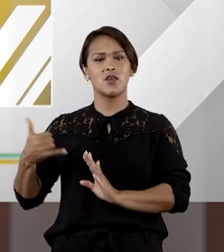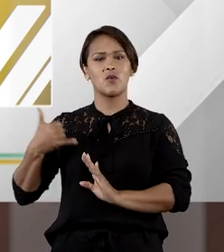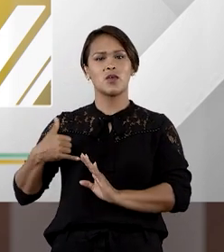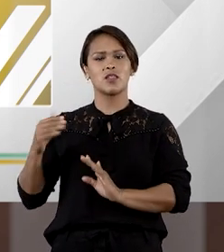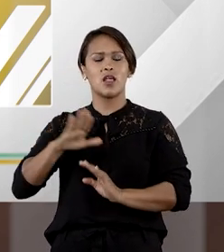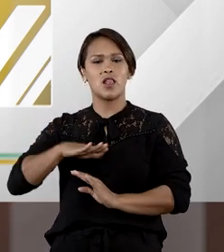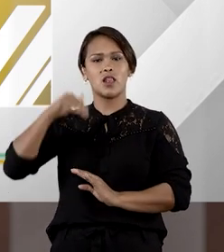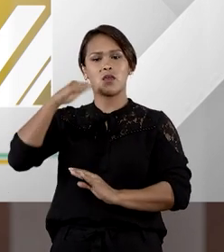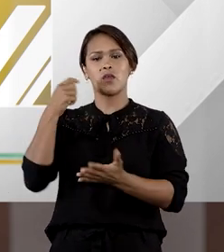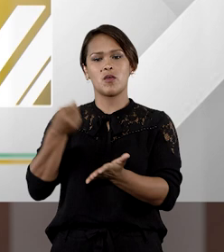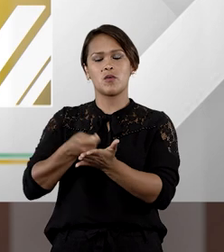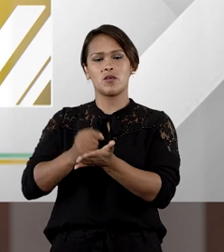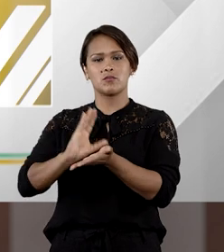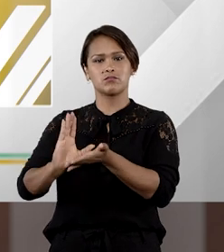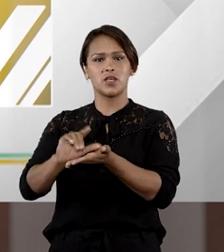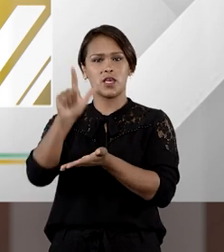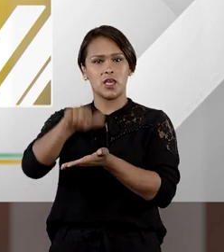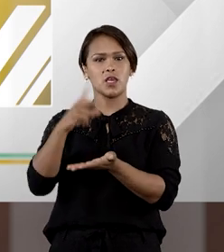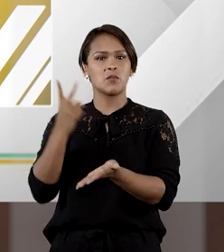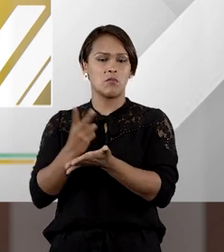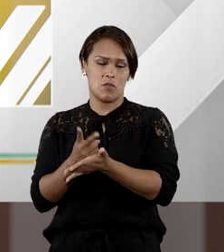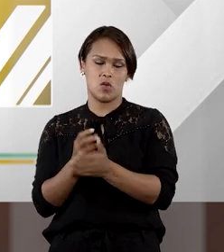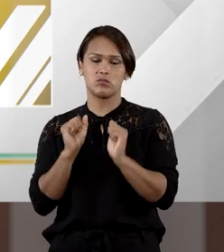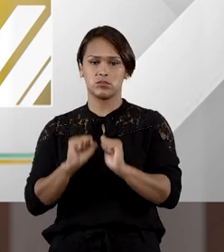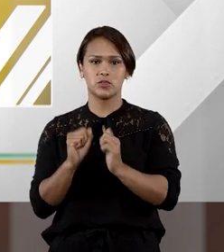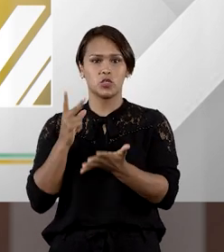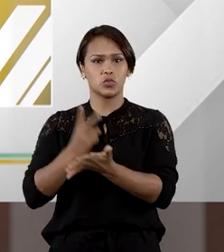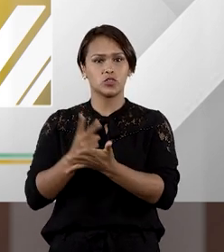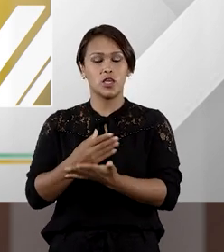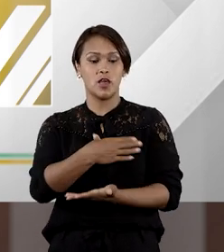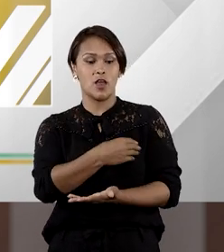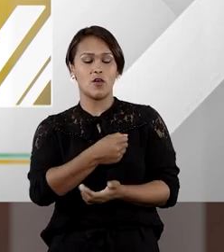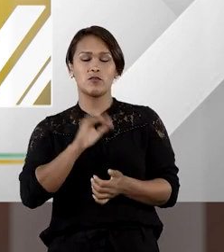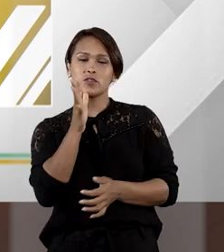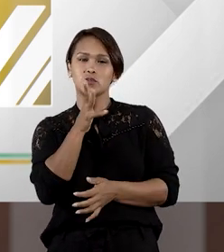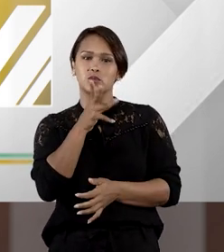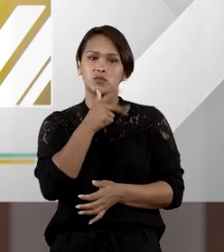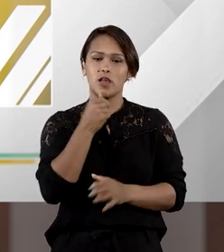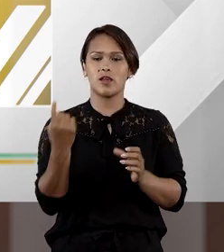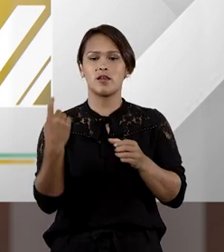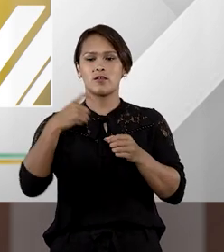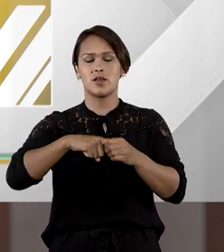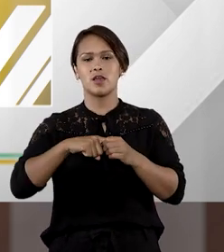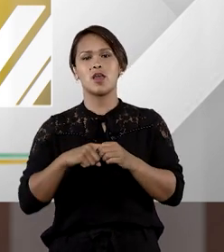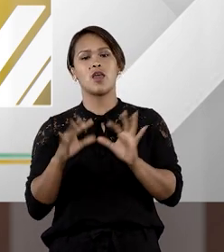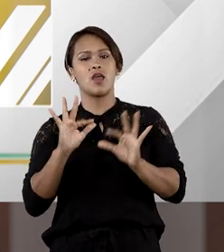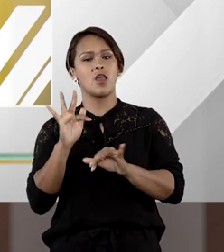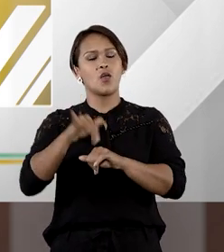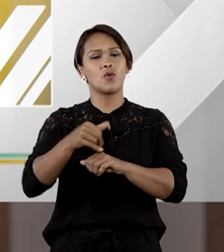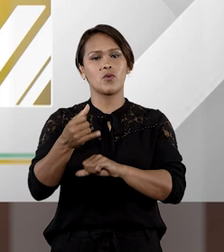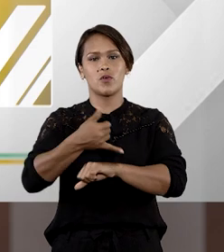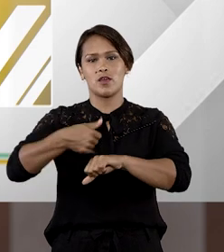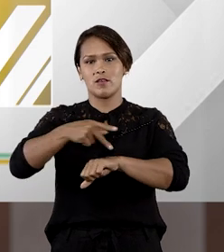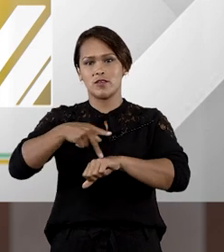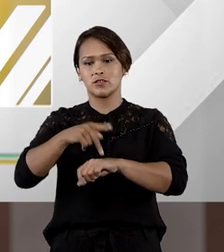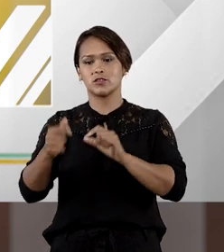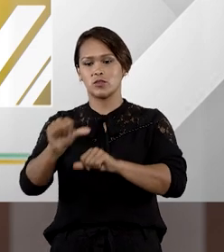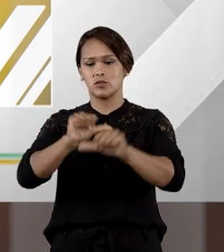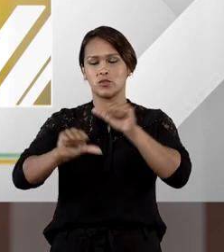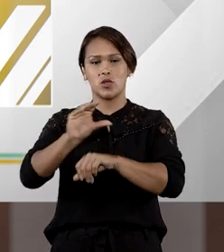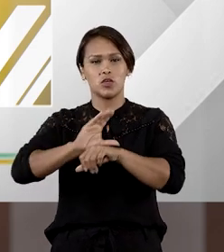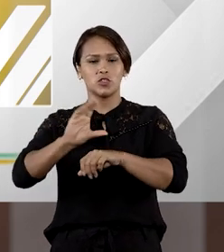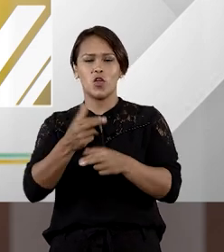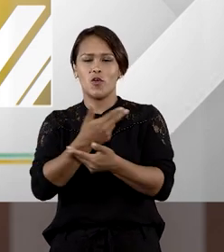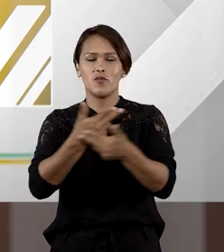para que o pagamento de alimentos seja devido, por exemplo, a um filho que demora muito tempo para concluir a graduação ou troca de